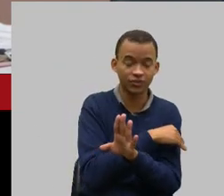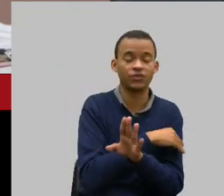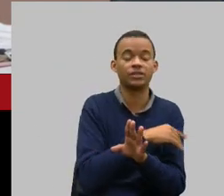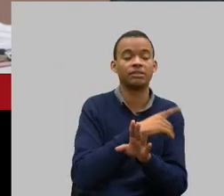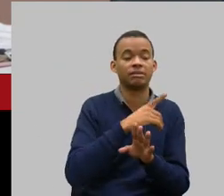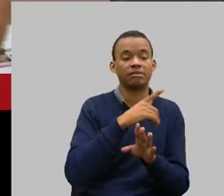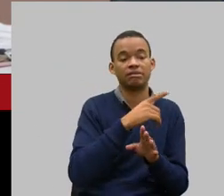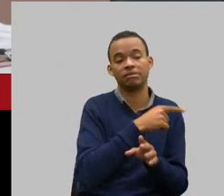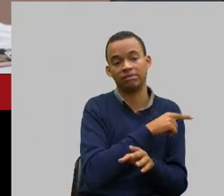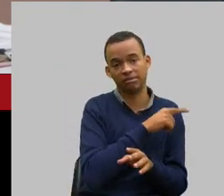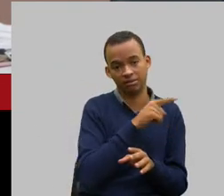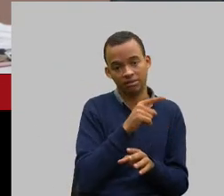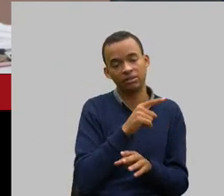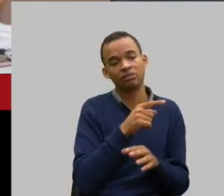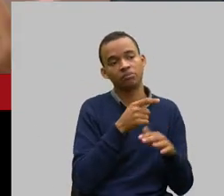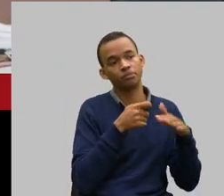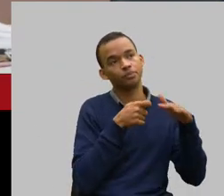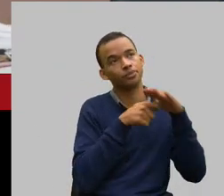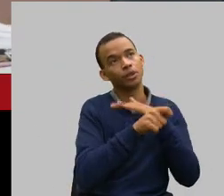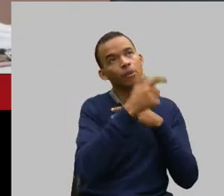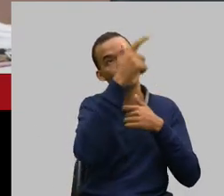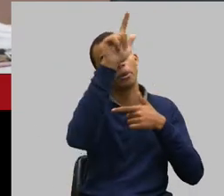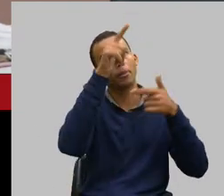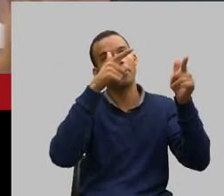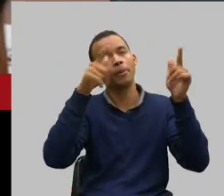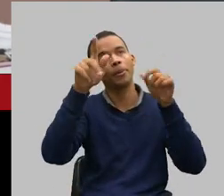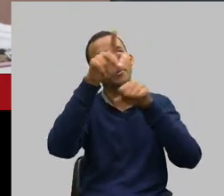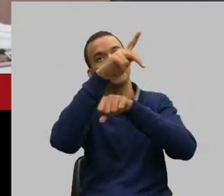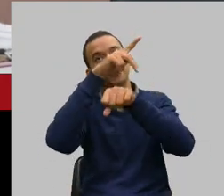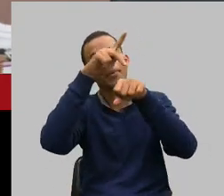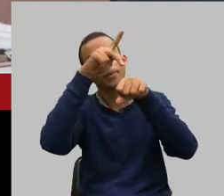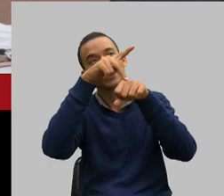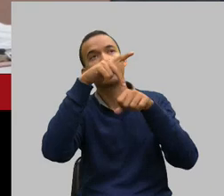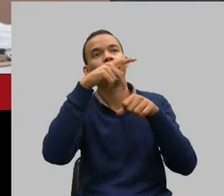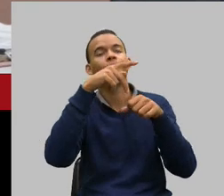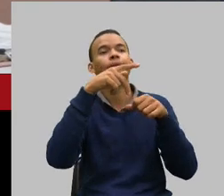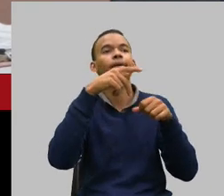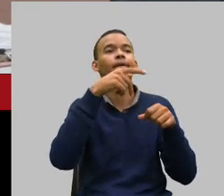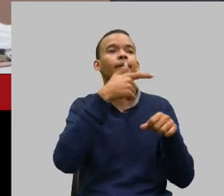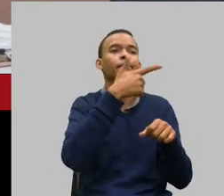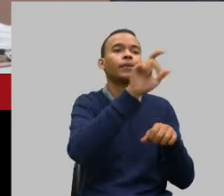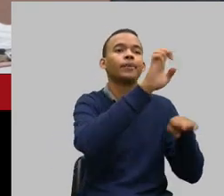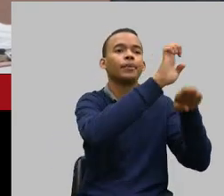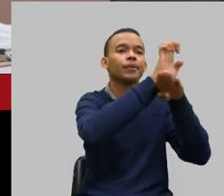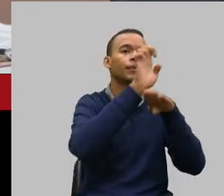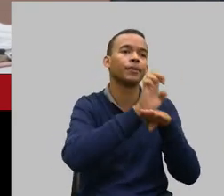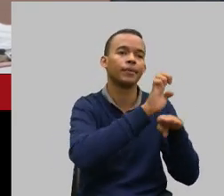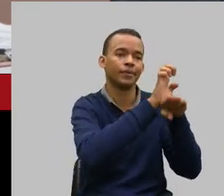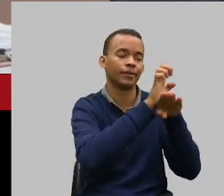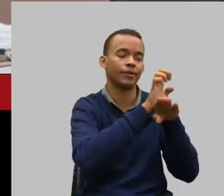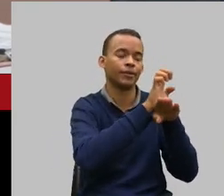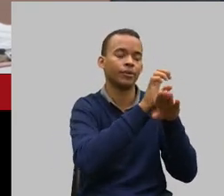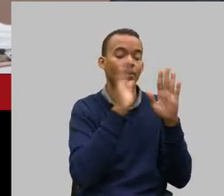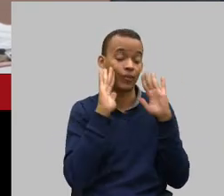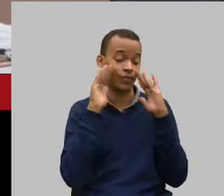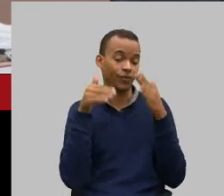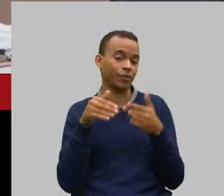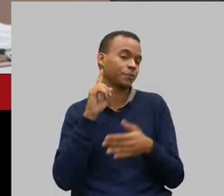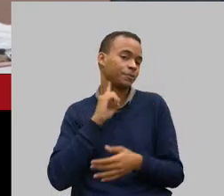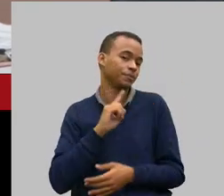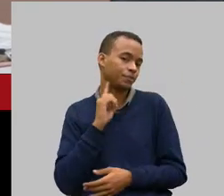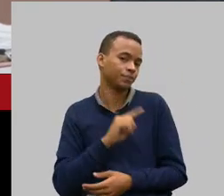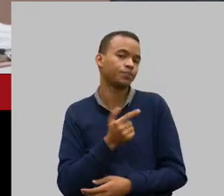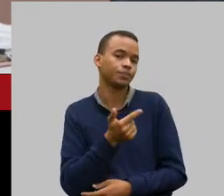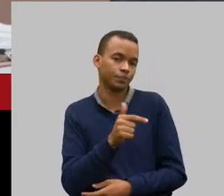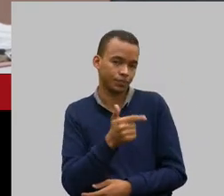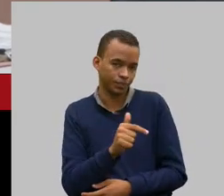investir em outros estados e em outros países ao invés de trazer energia de qualidade para dentro de Minas Gerais e a gente percebe hoje através